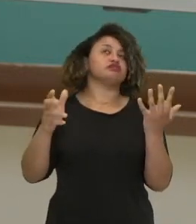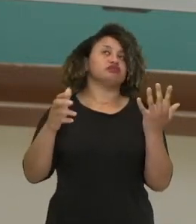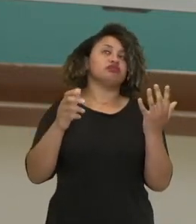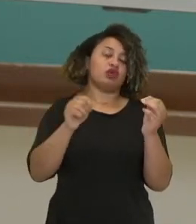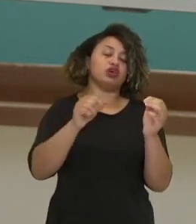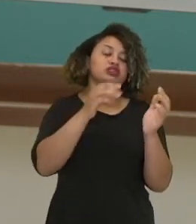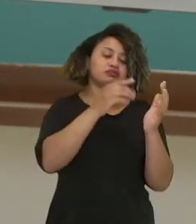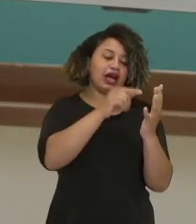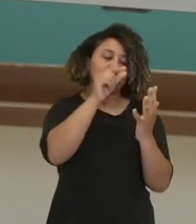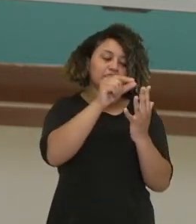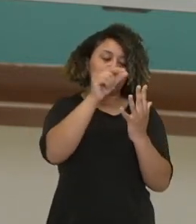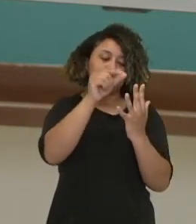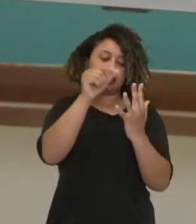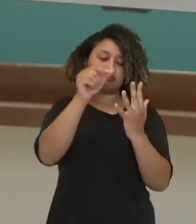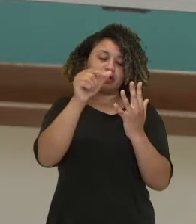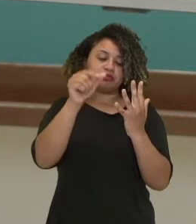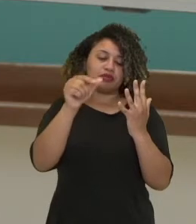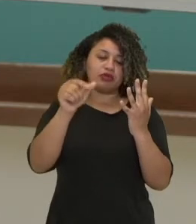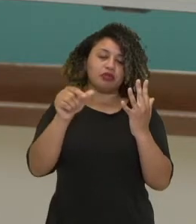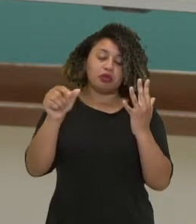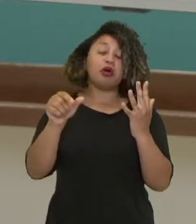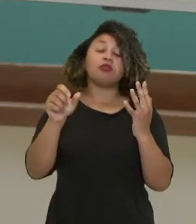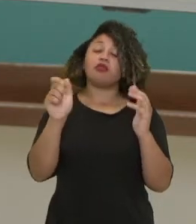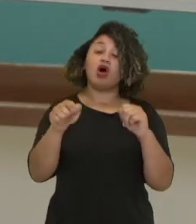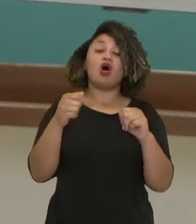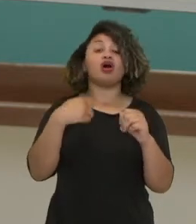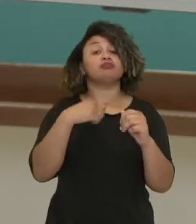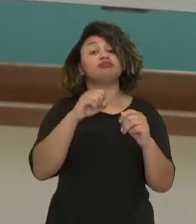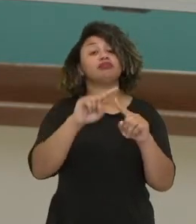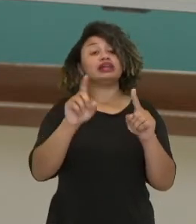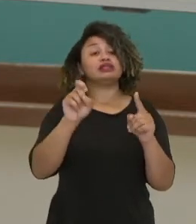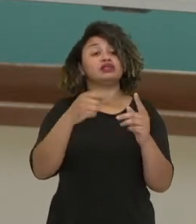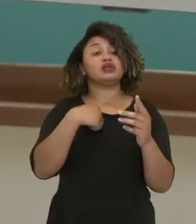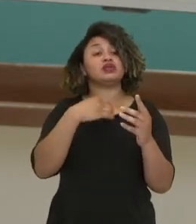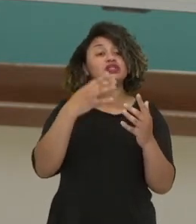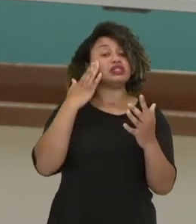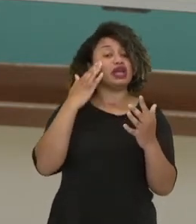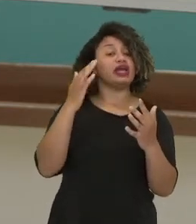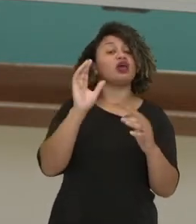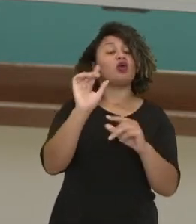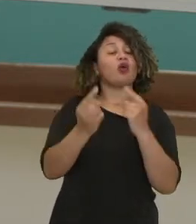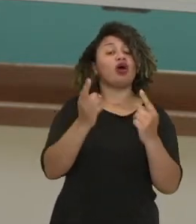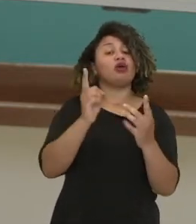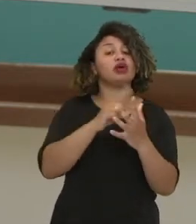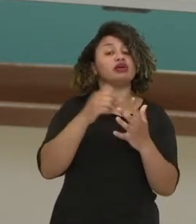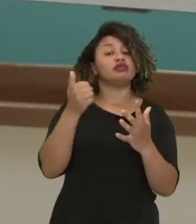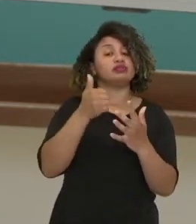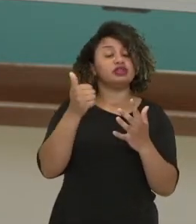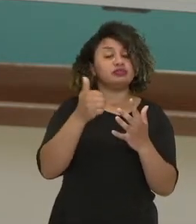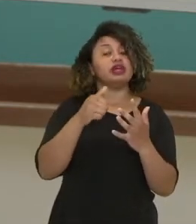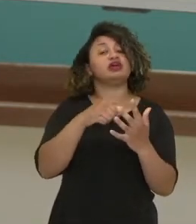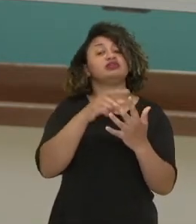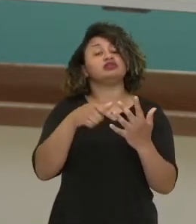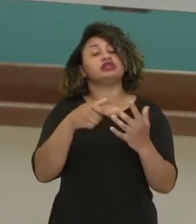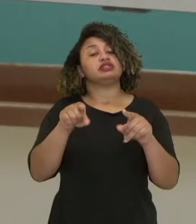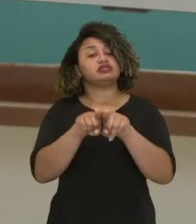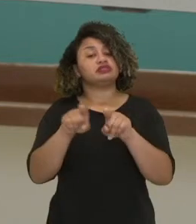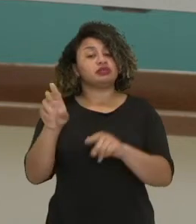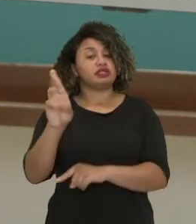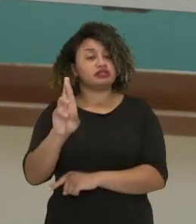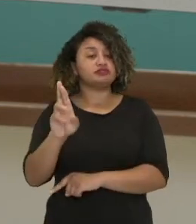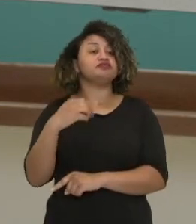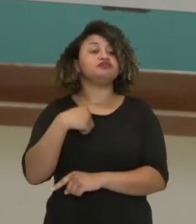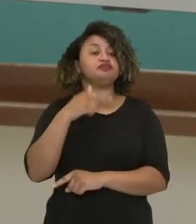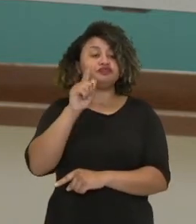eu simplesmente posso ir lá, se eu conheço o primeiro termo, conheço a razão, posso fazer usando uma fórmula bem mais